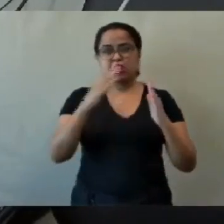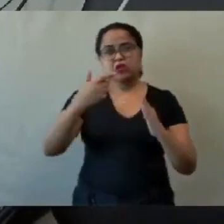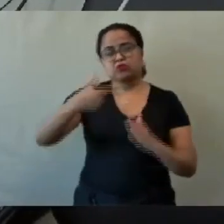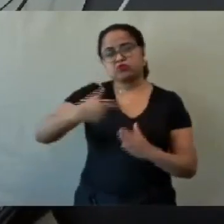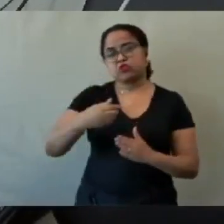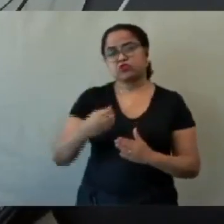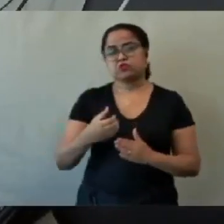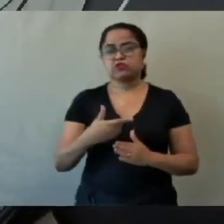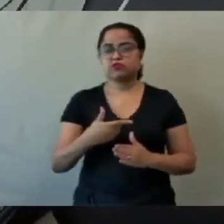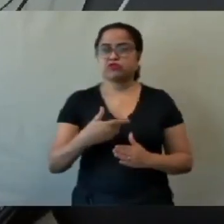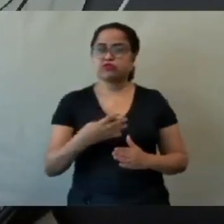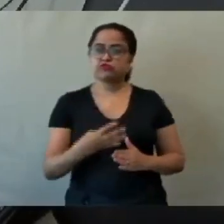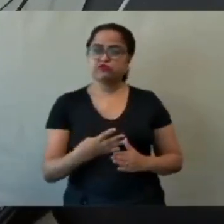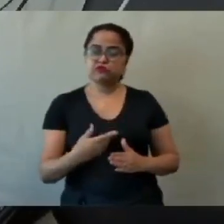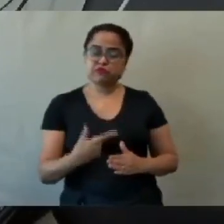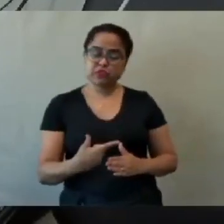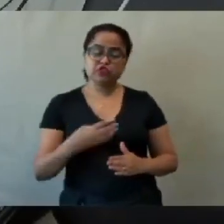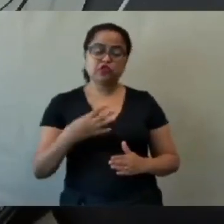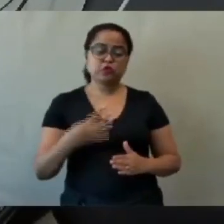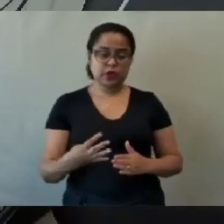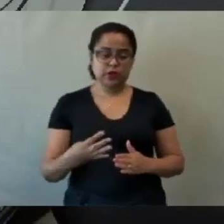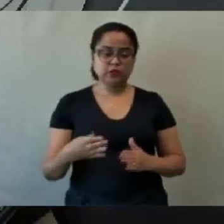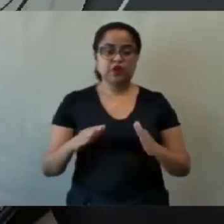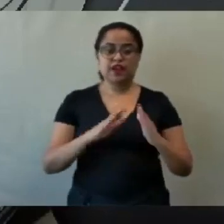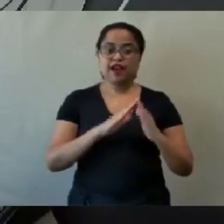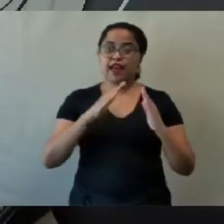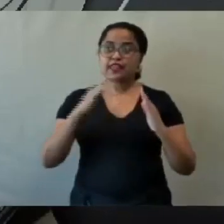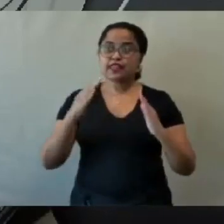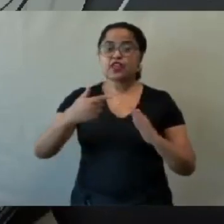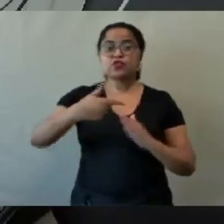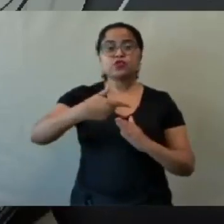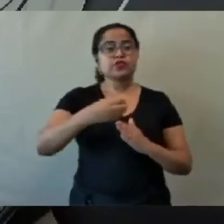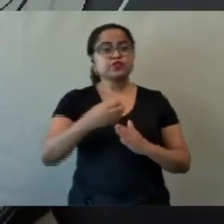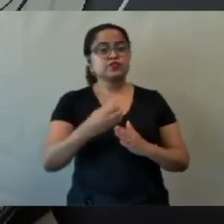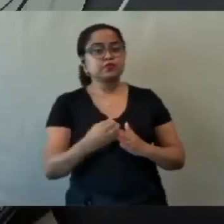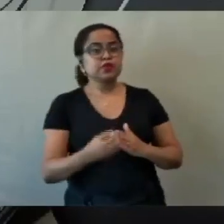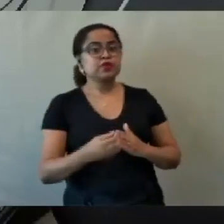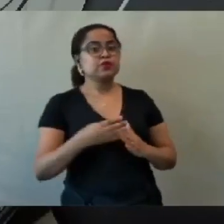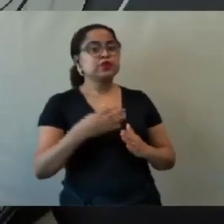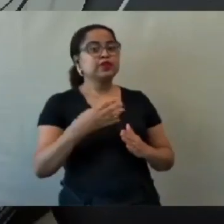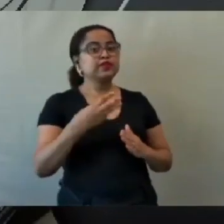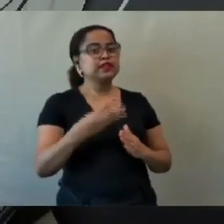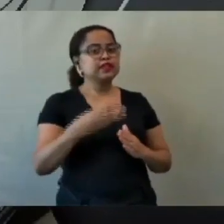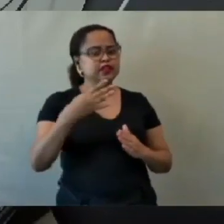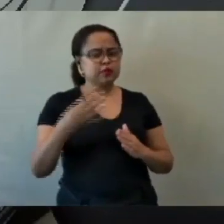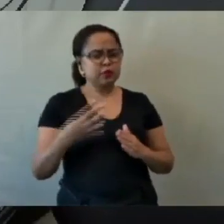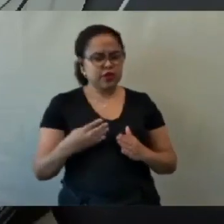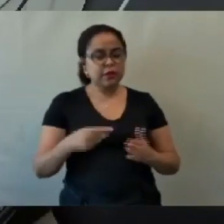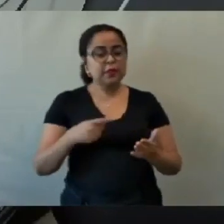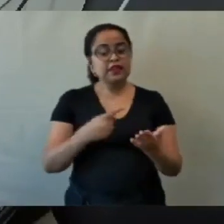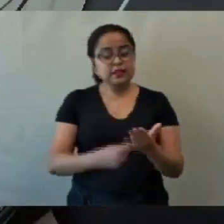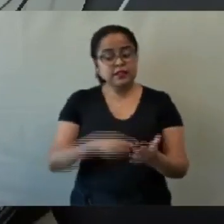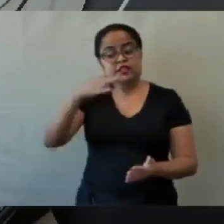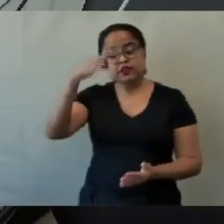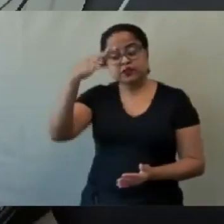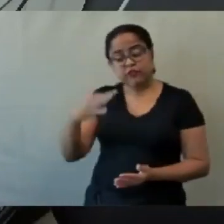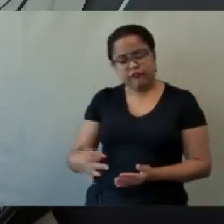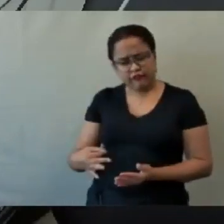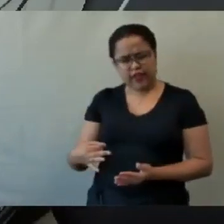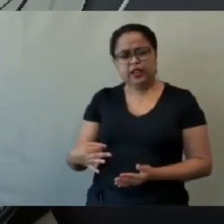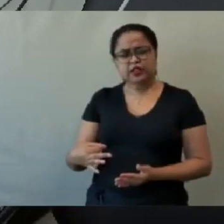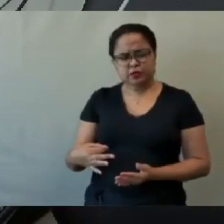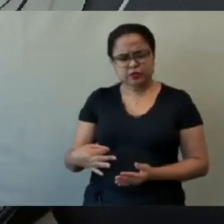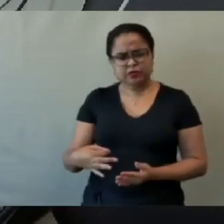tenha um bom debate para que ele seja, de fato, cumprido e para que ele, de fato, atenda às urgências da